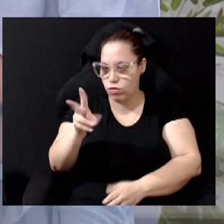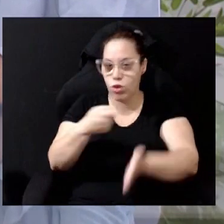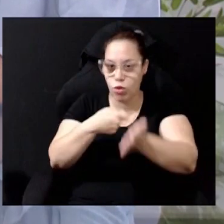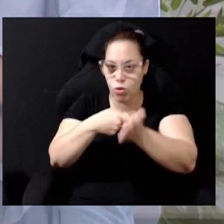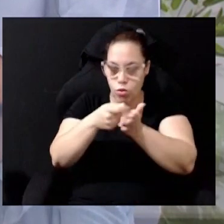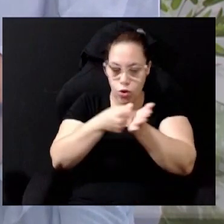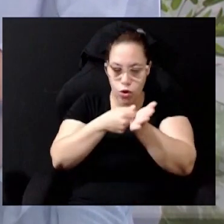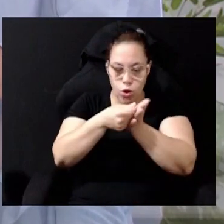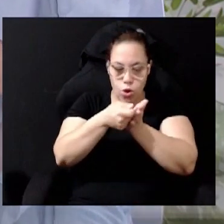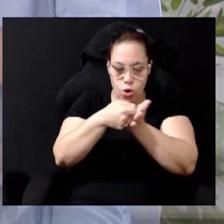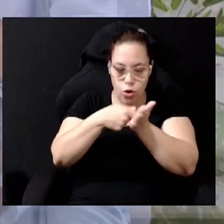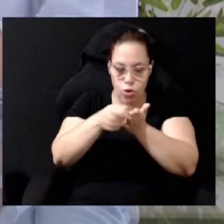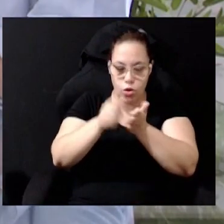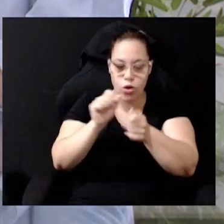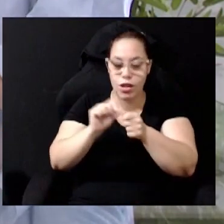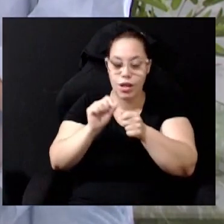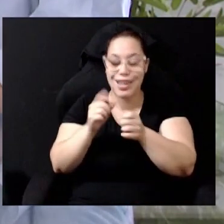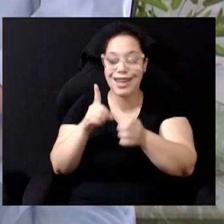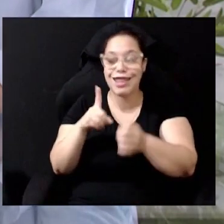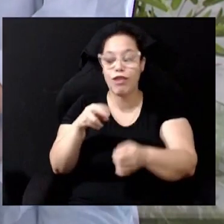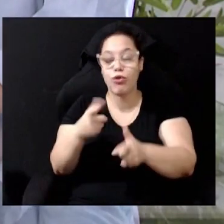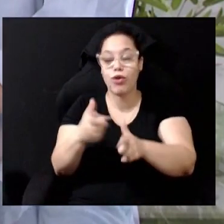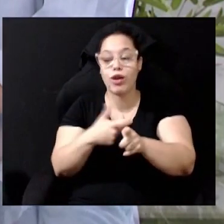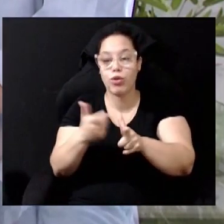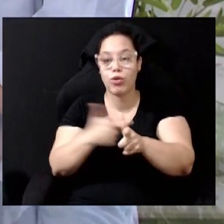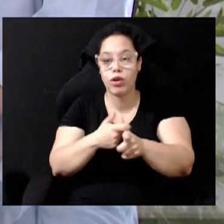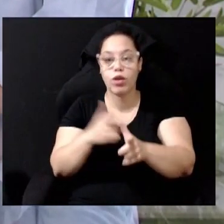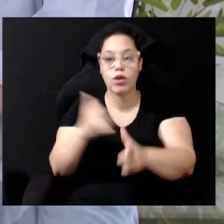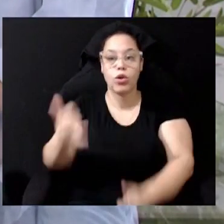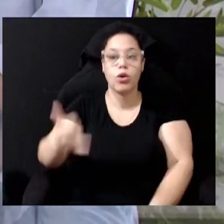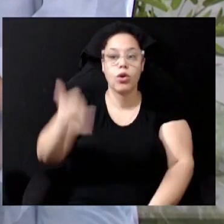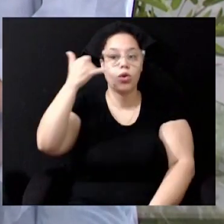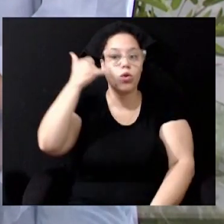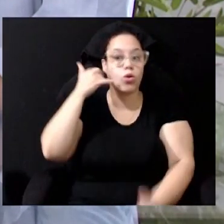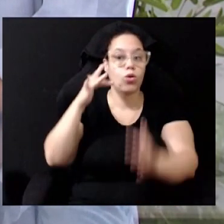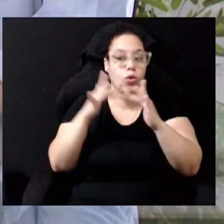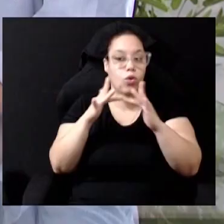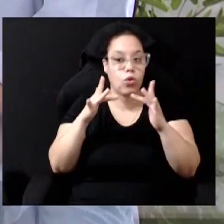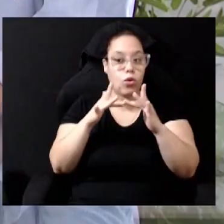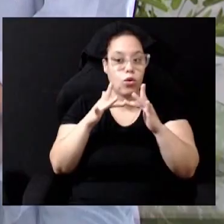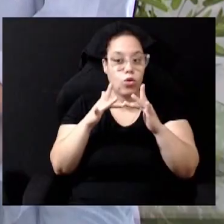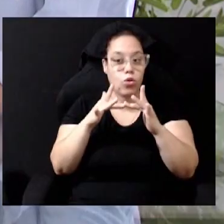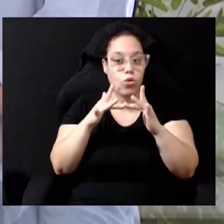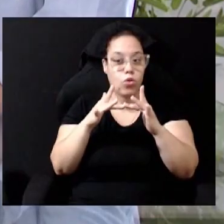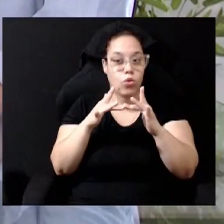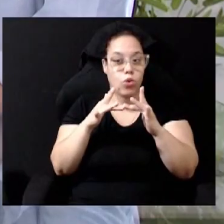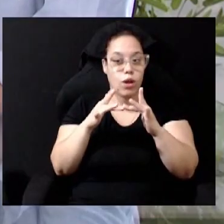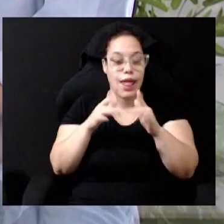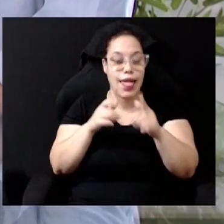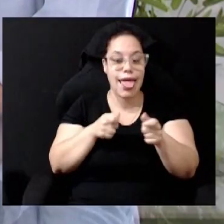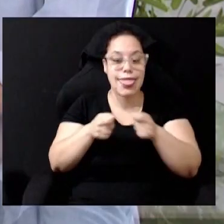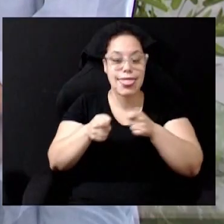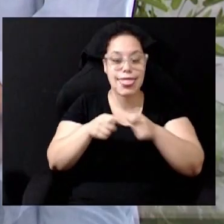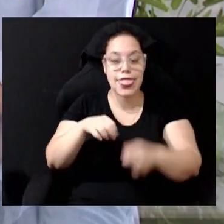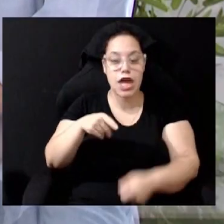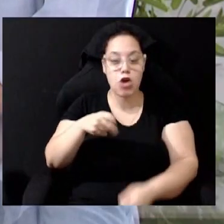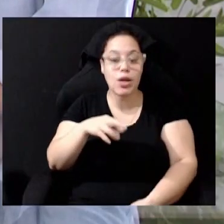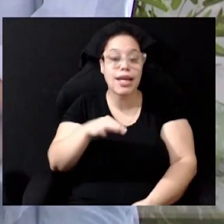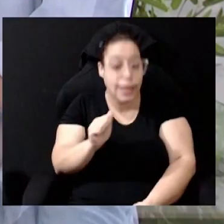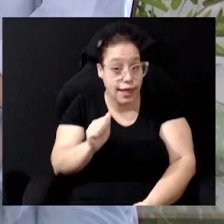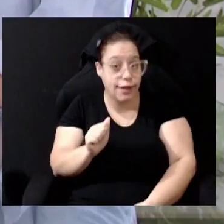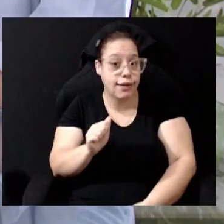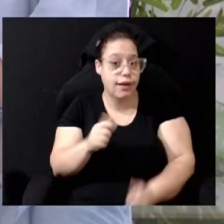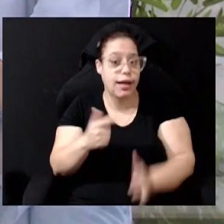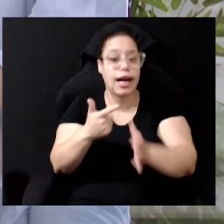está devendo, entra em contato com o teu credor e tenta negociar. Porque se